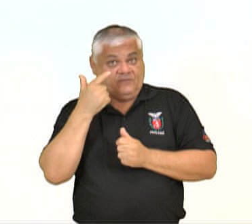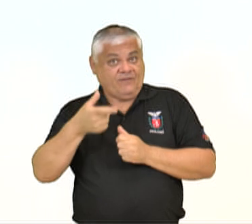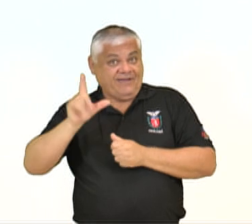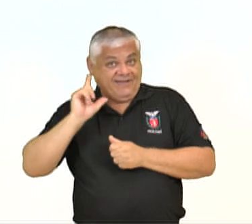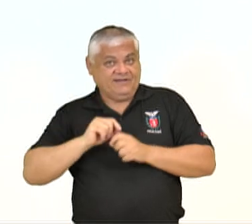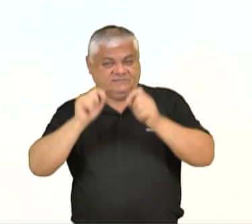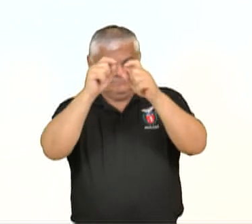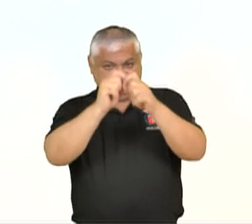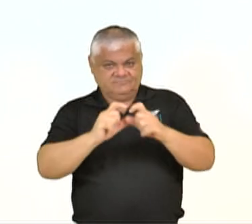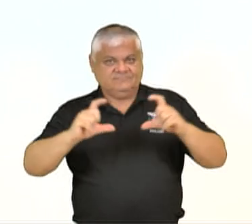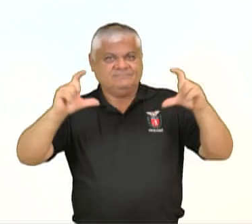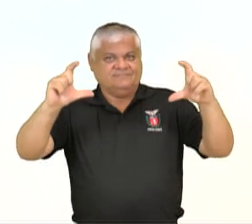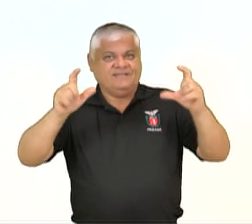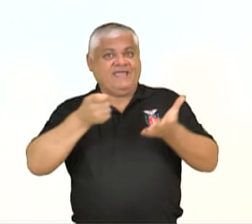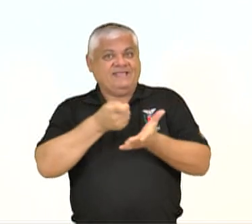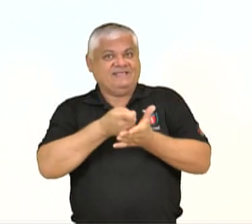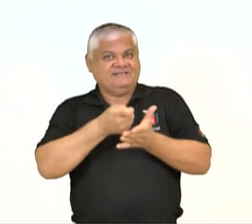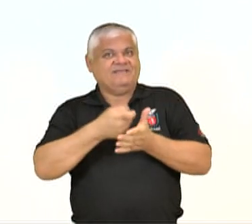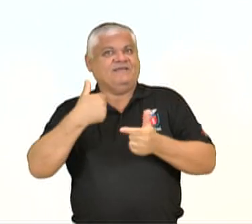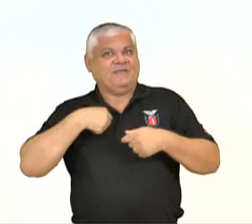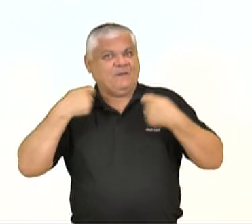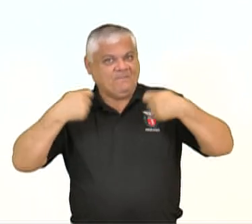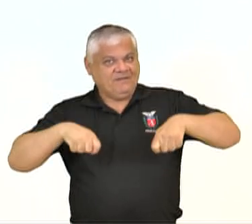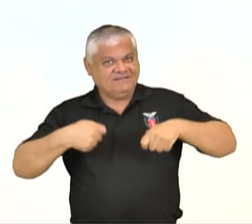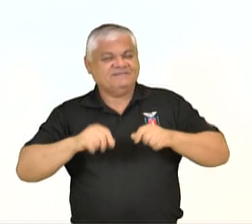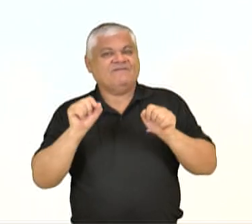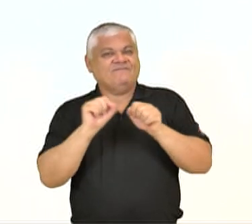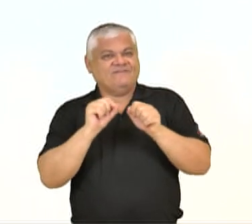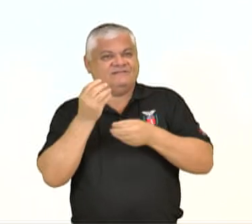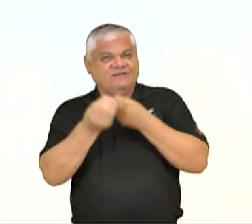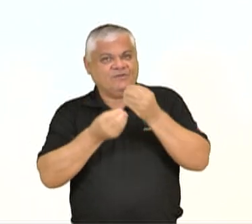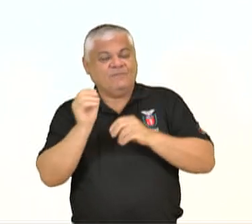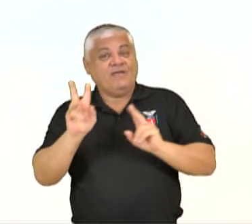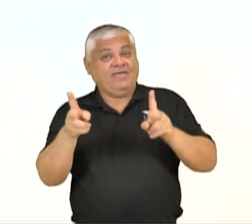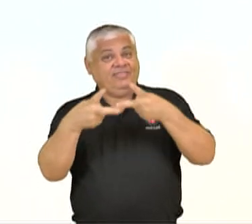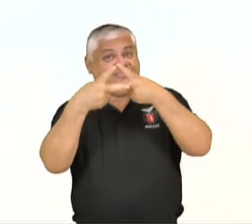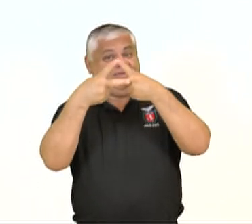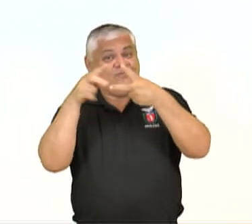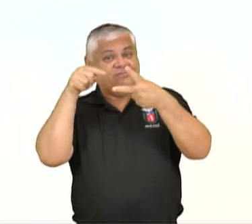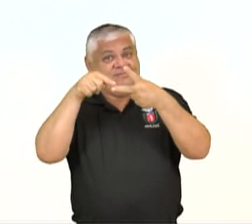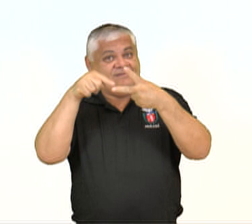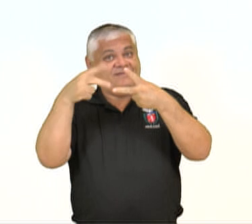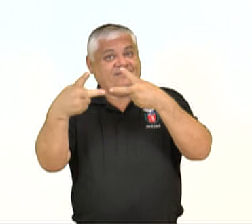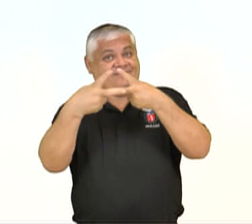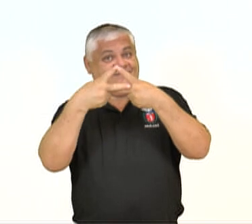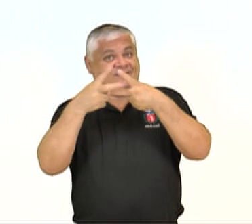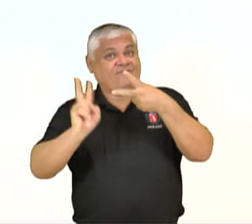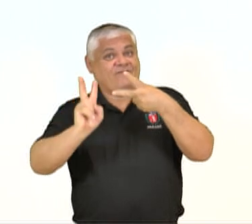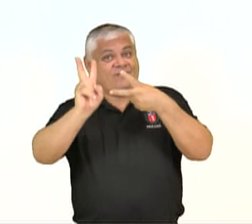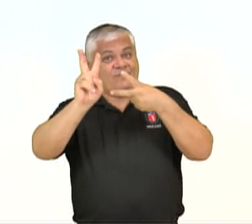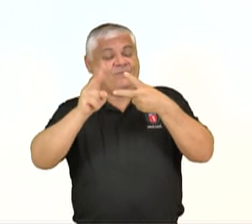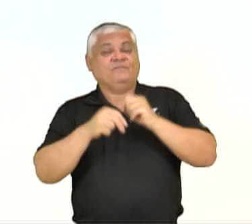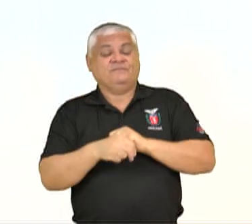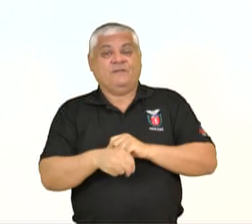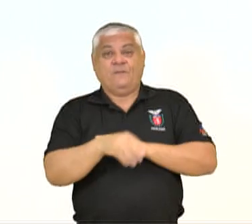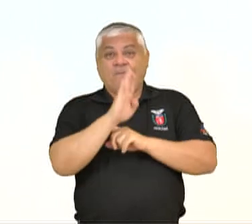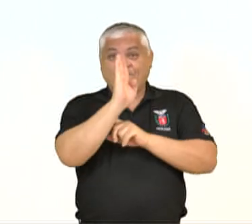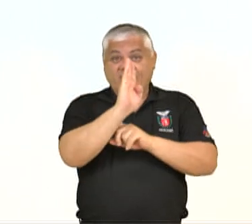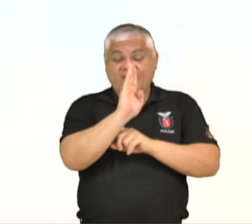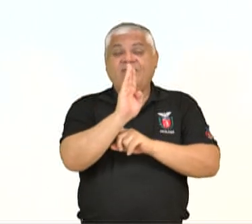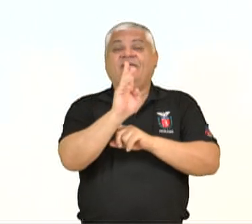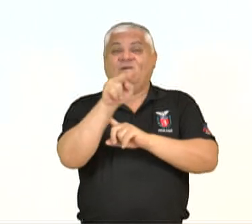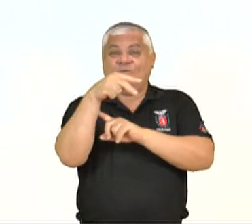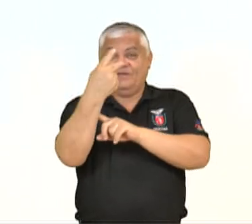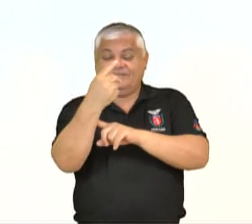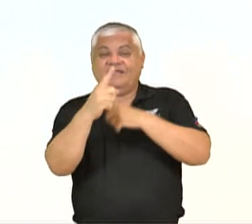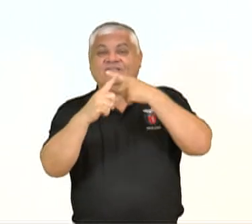anteriormente, ela exige que eu tenha o valor do delta disponível. O delta, então, b ao quadrado menos 4 vezes a